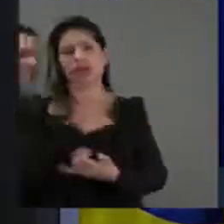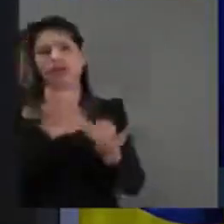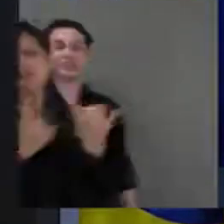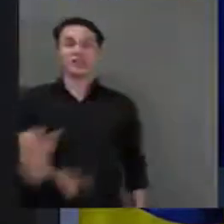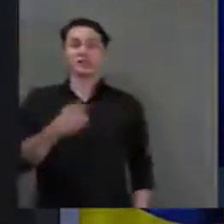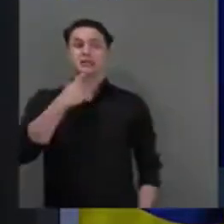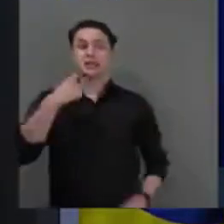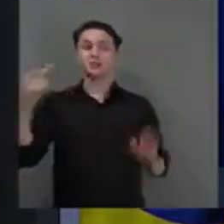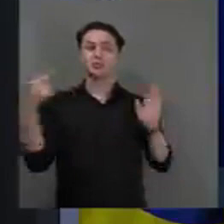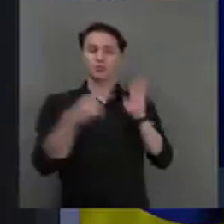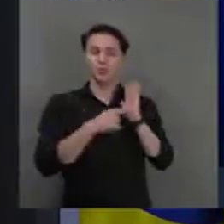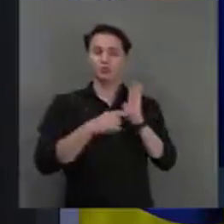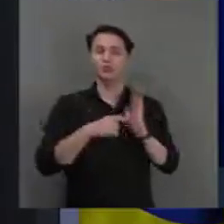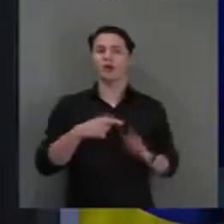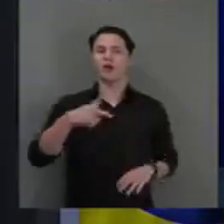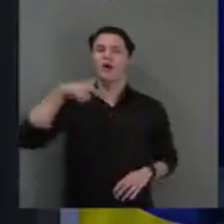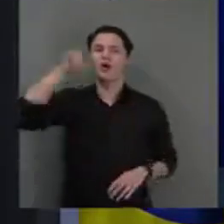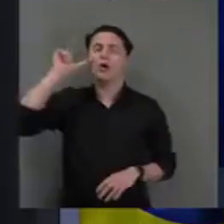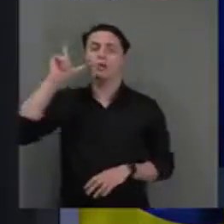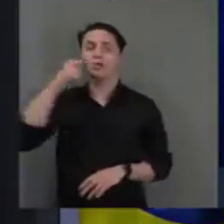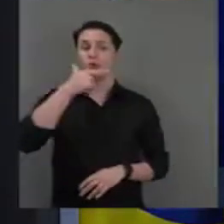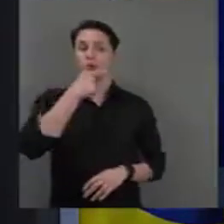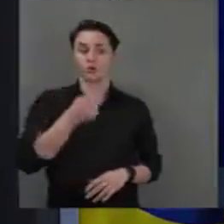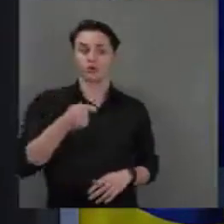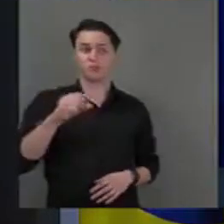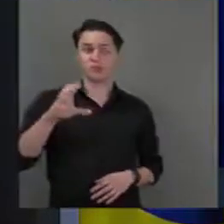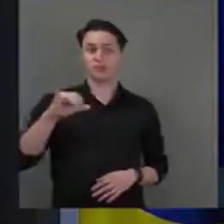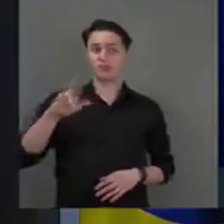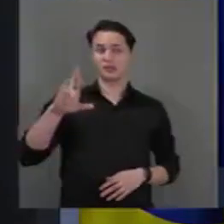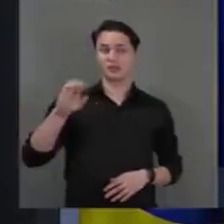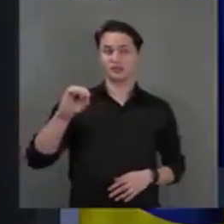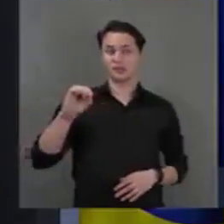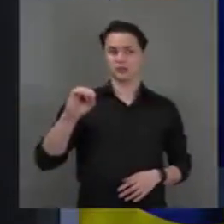feitas ontem pelo senhor Ciro Ferreira Gomes.